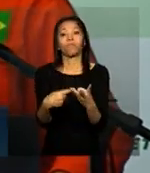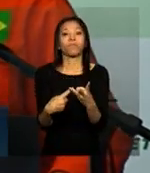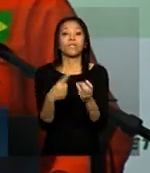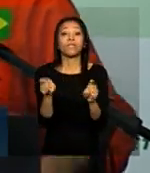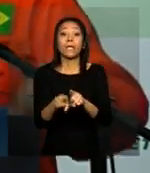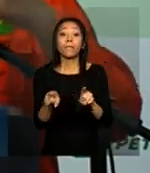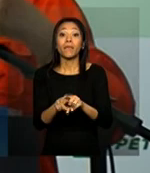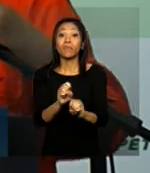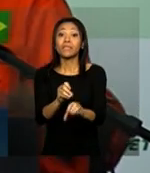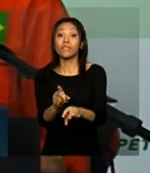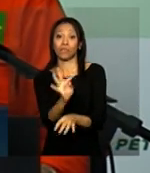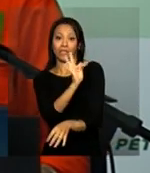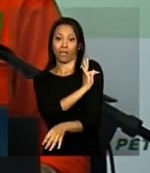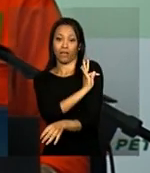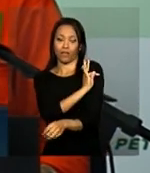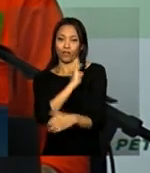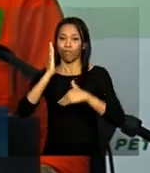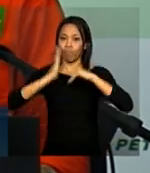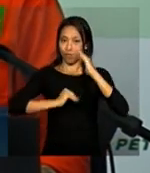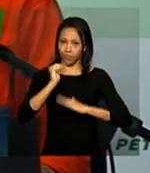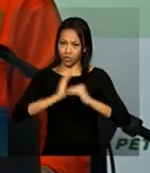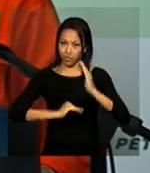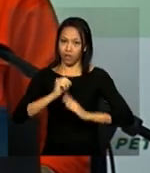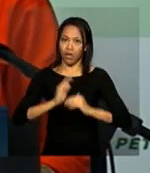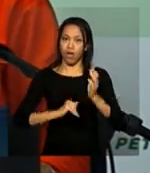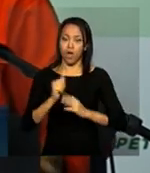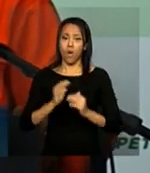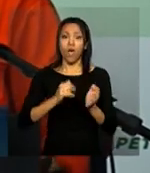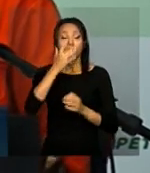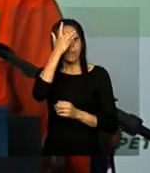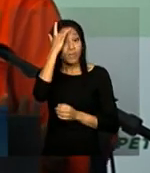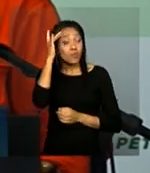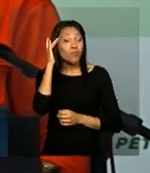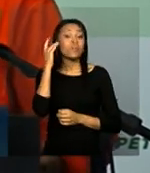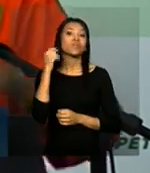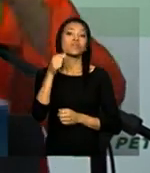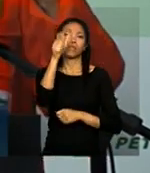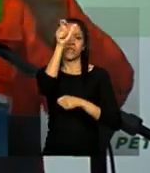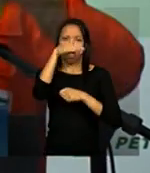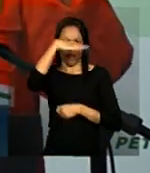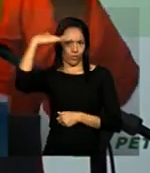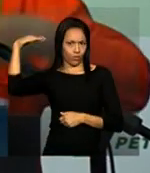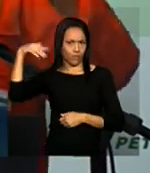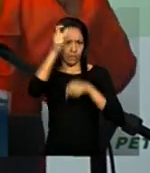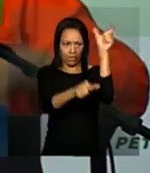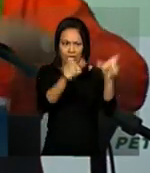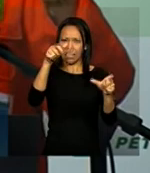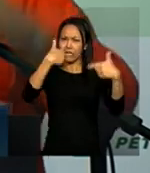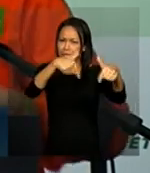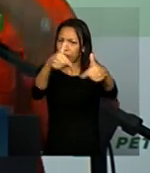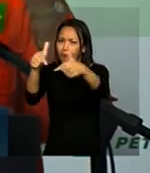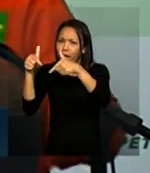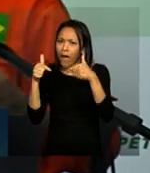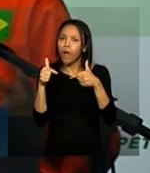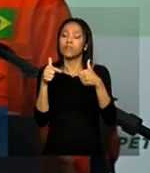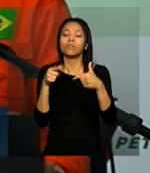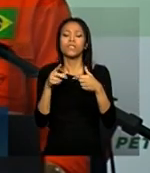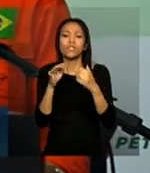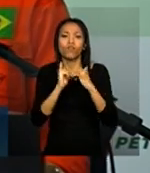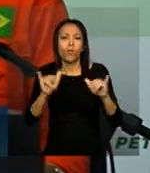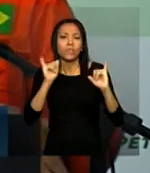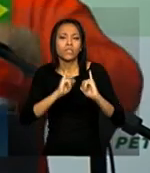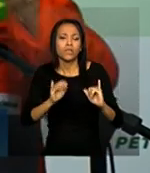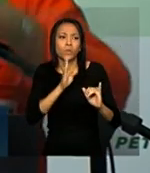educação técnica profissional. Os trabalhadores do nosso país têm de ser cada vez mais bem